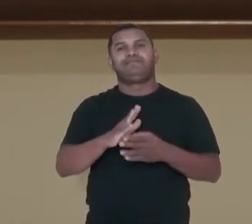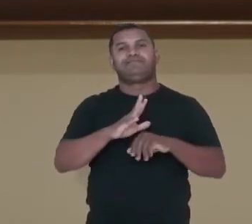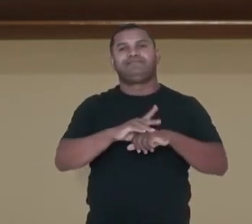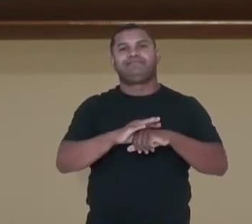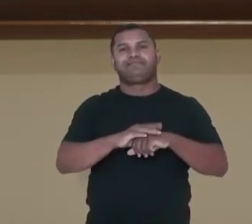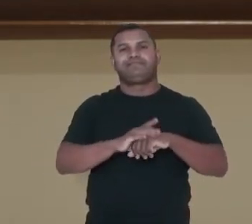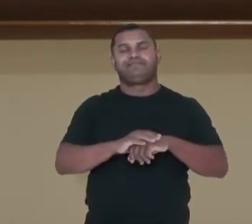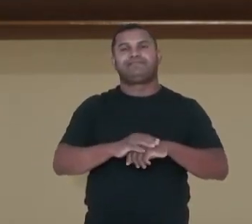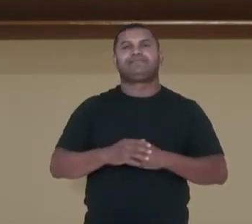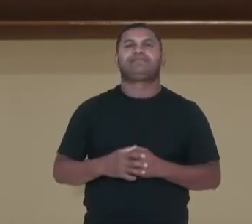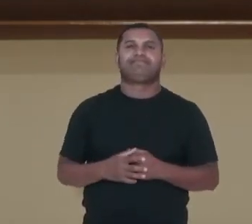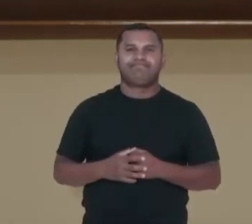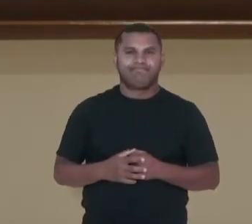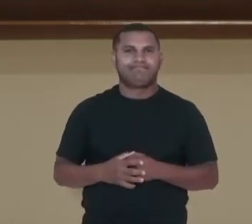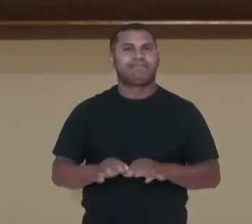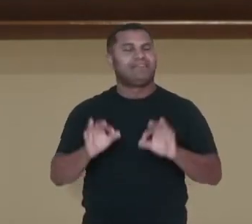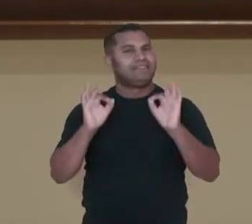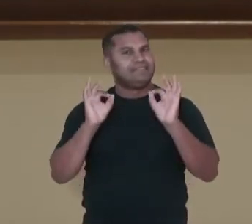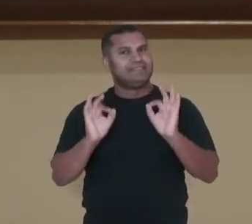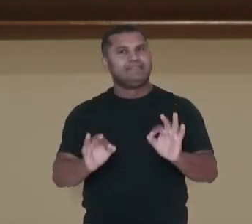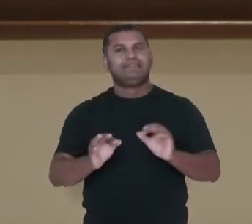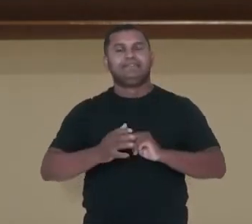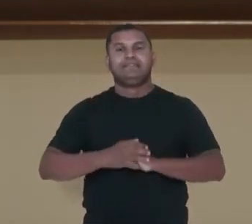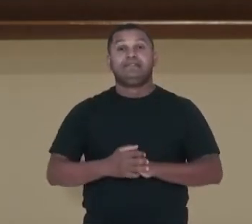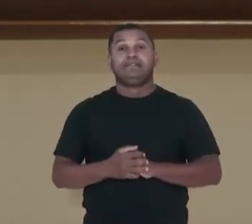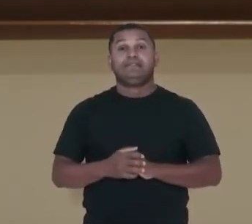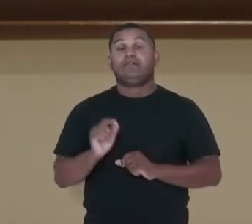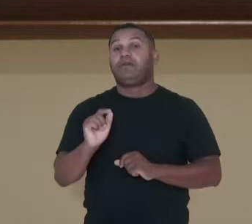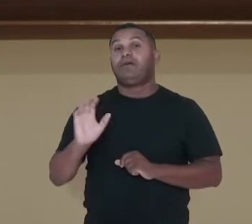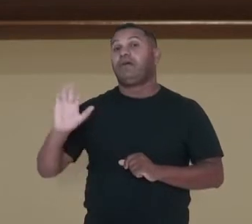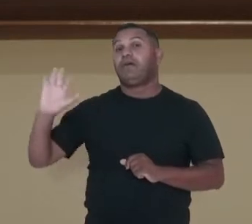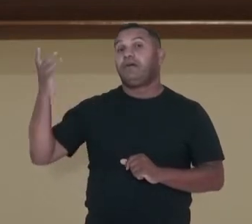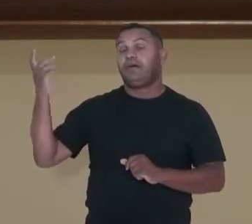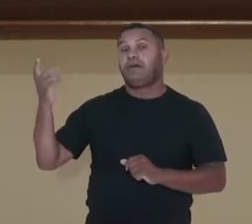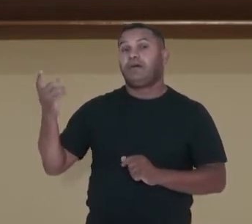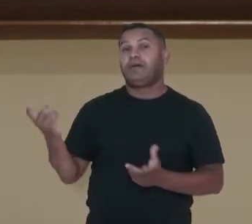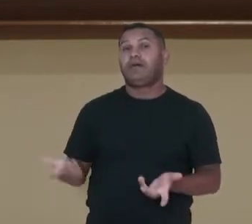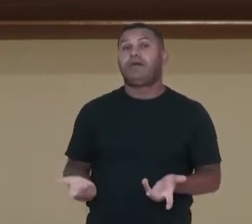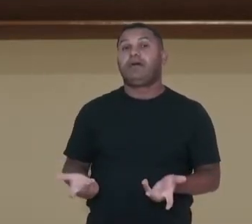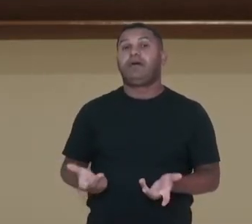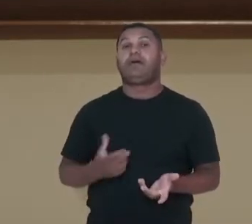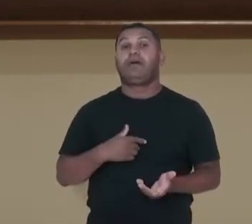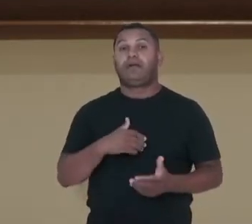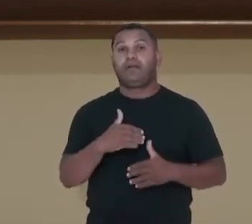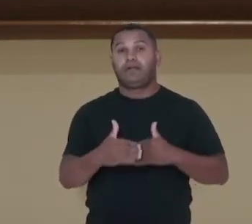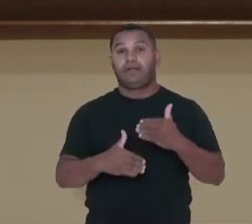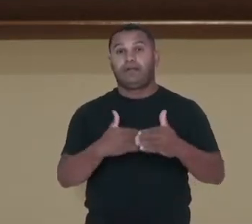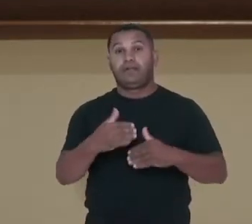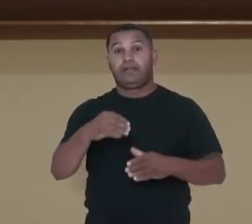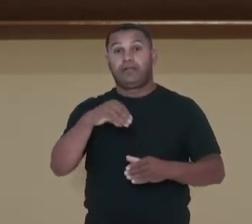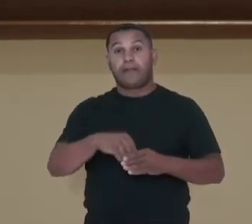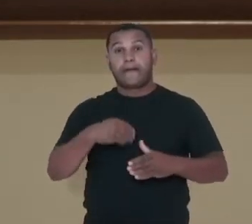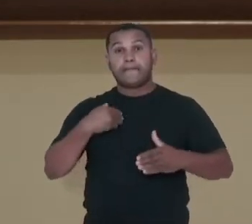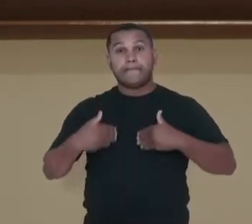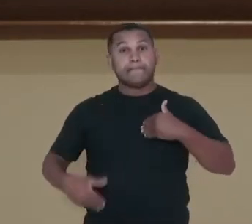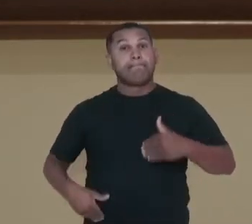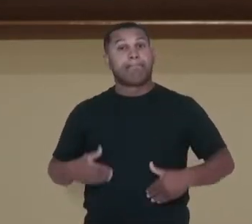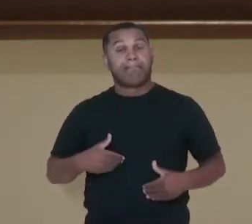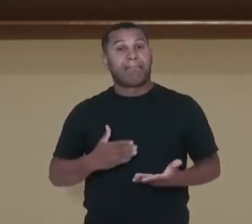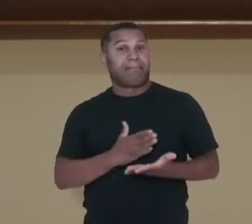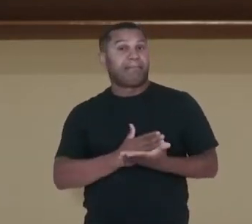ficar acometida com essa doença. Aí, o que vai acontecer? O esquistossomo vai se desenvolver ali no organismo.